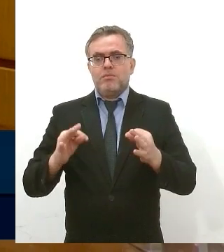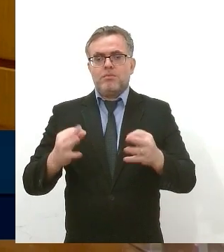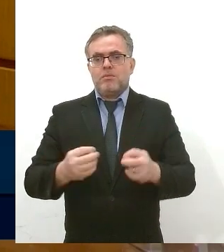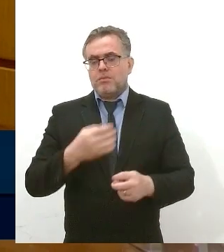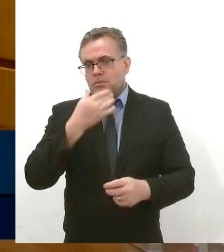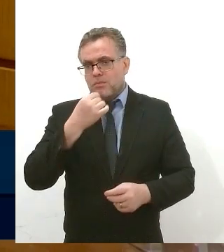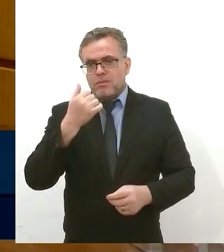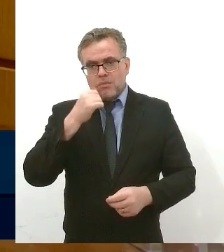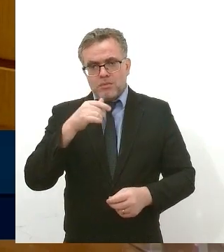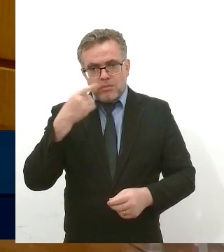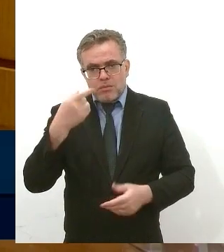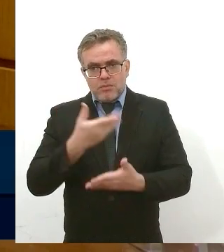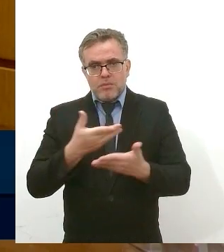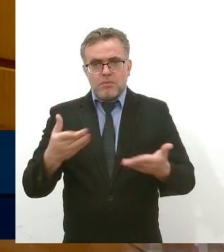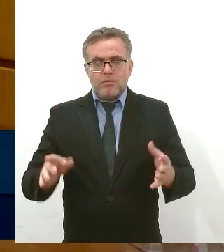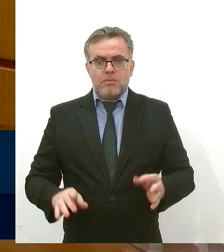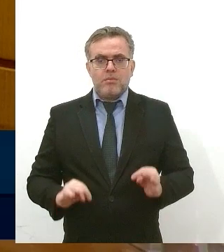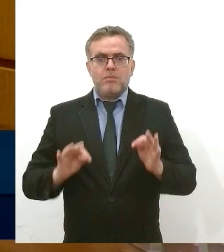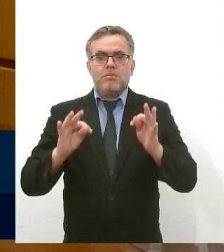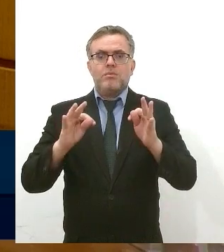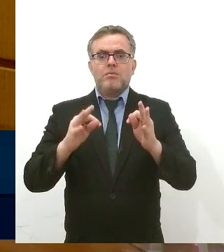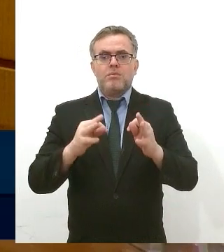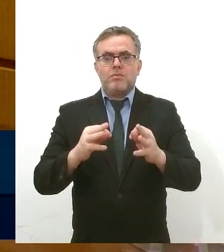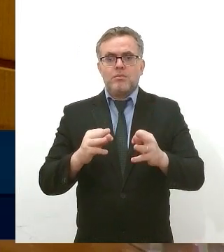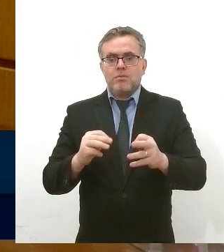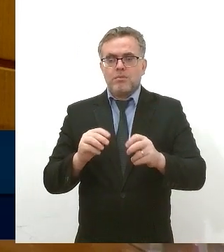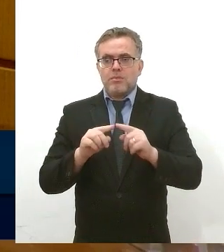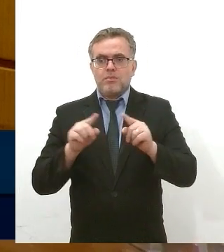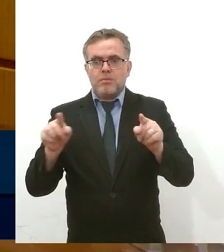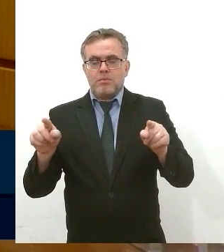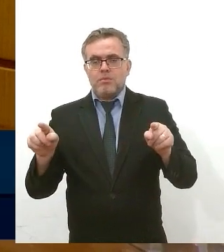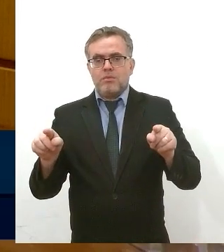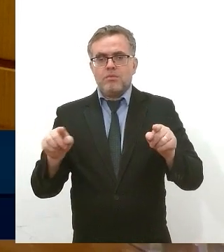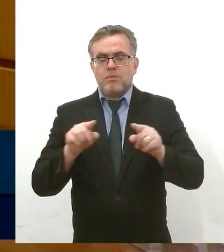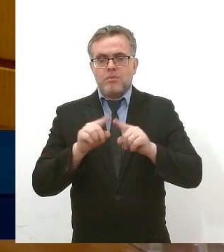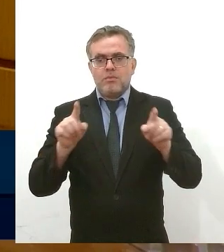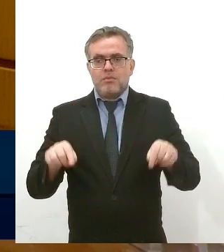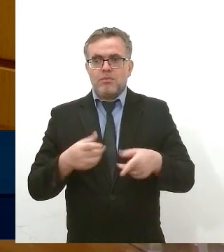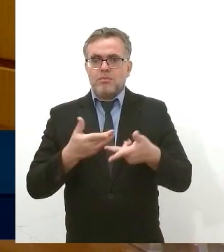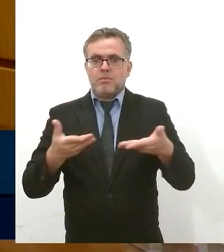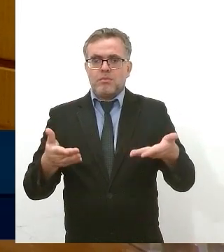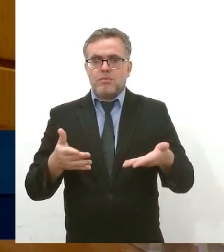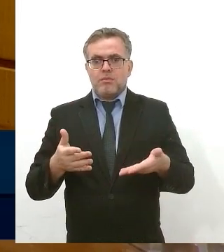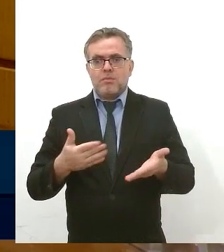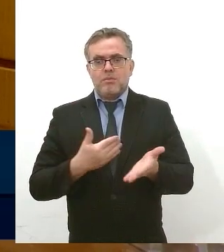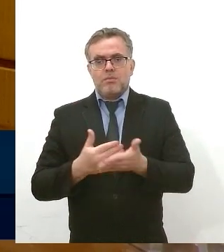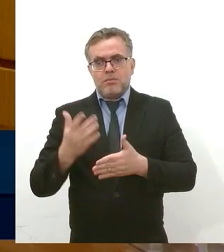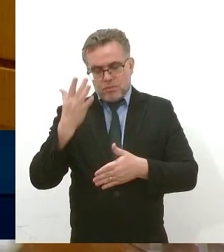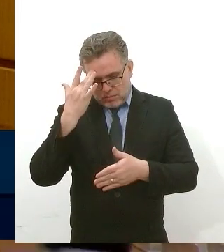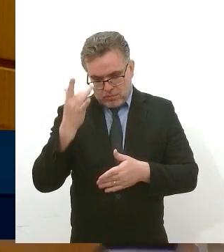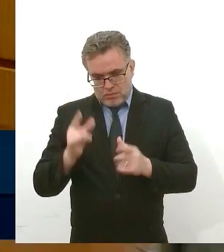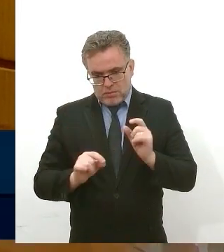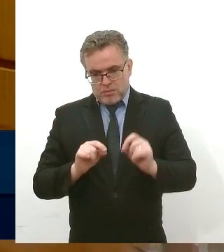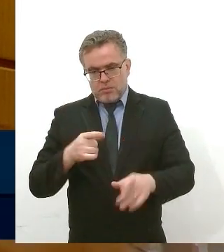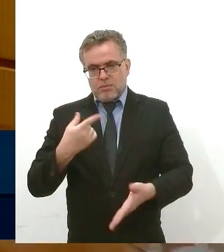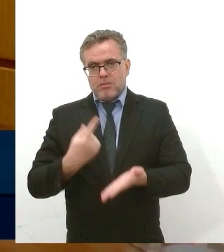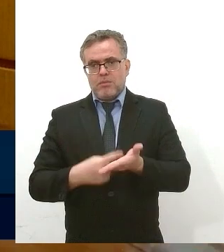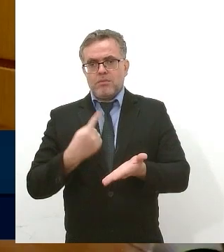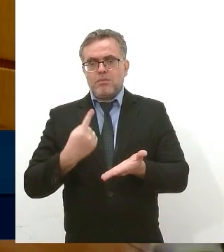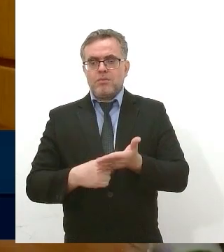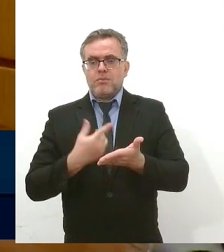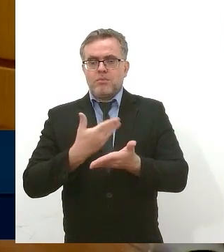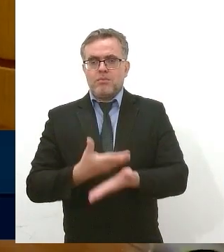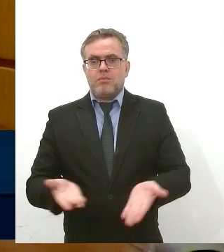demais que estão aqui presentes nessa manhã. Conto com todos vocês para que possamos